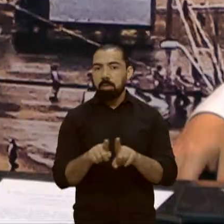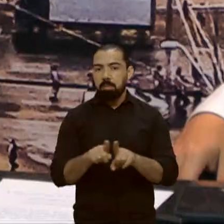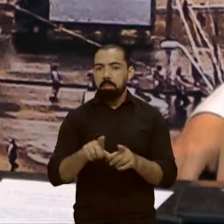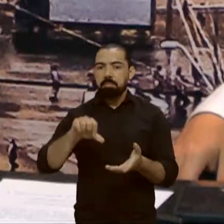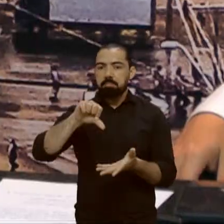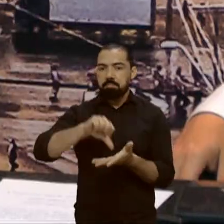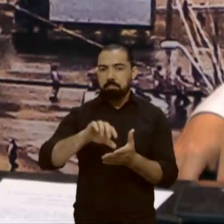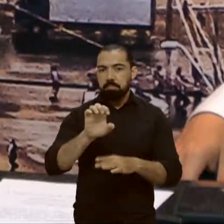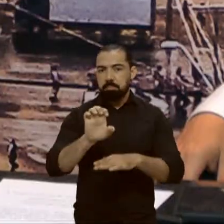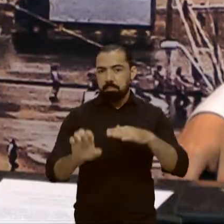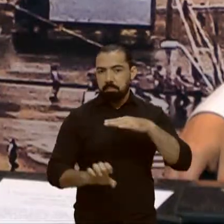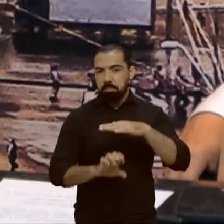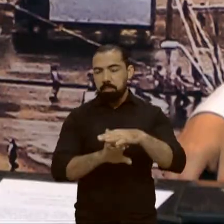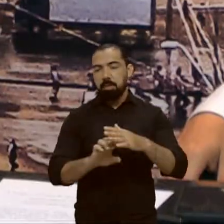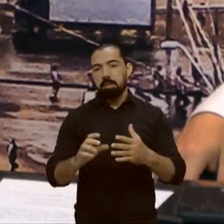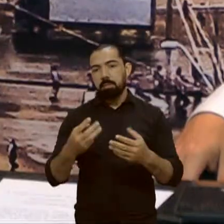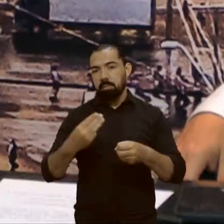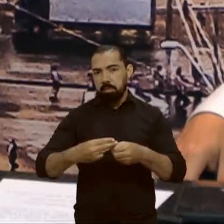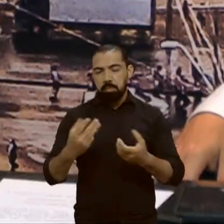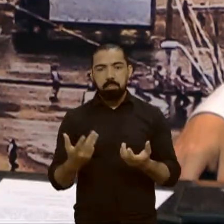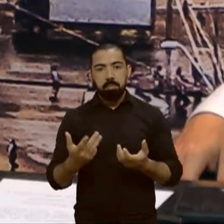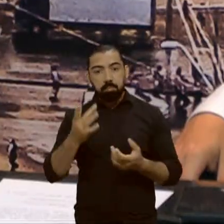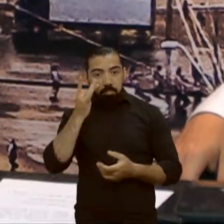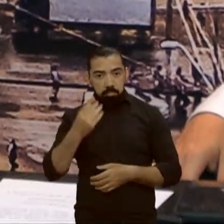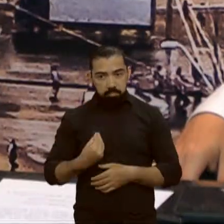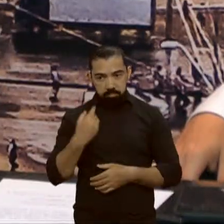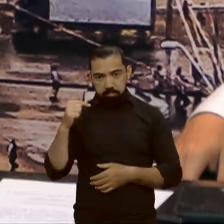municipal, integram